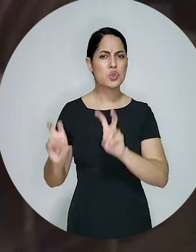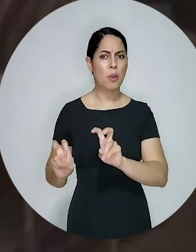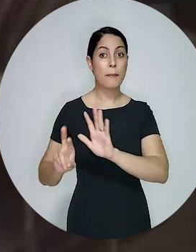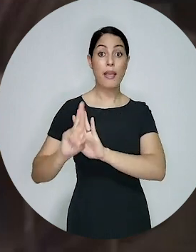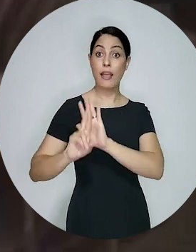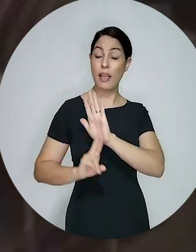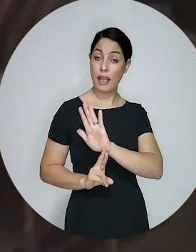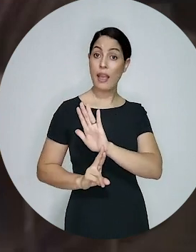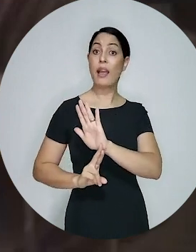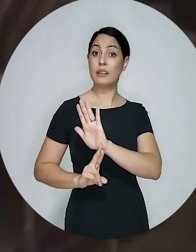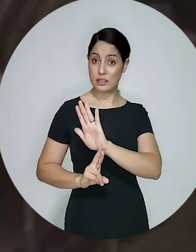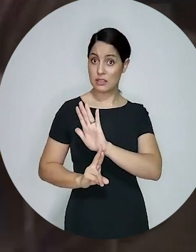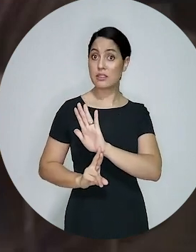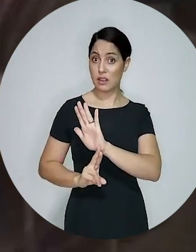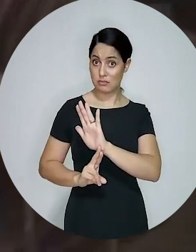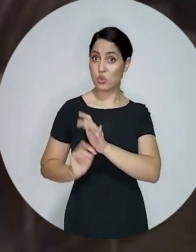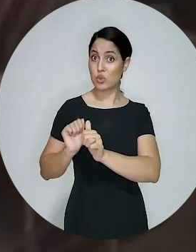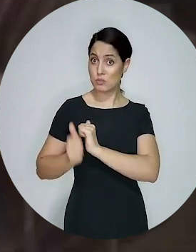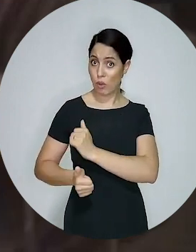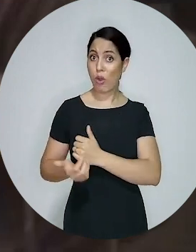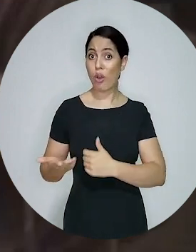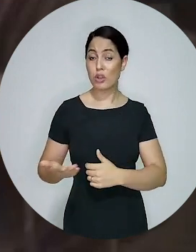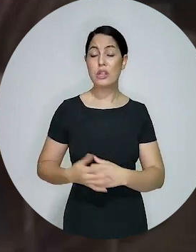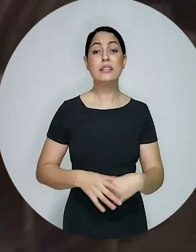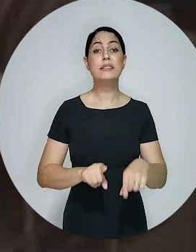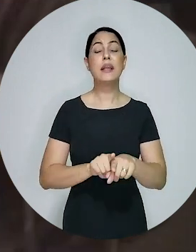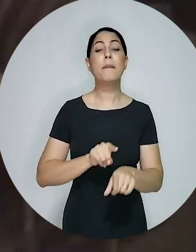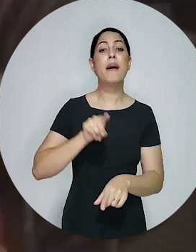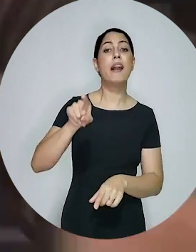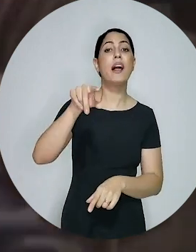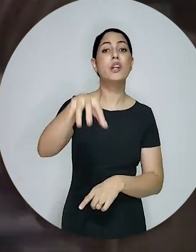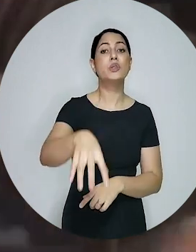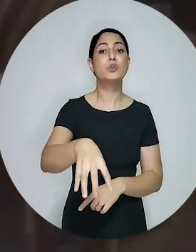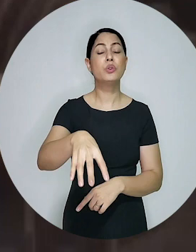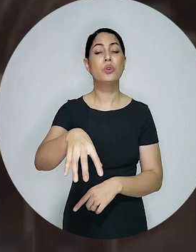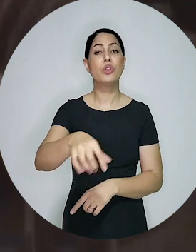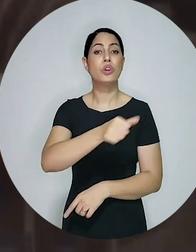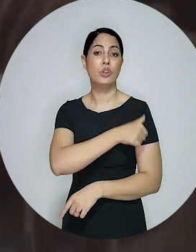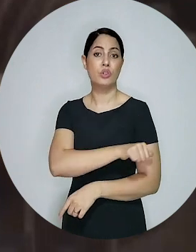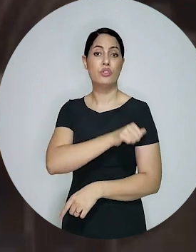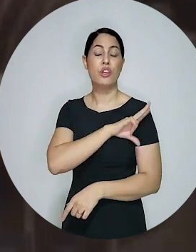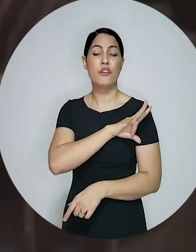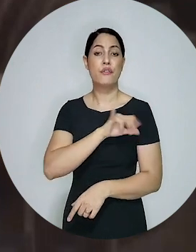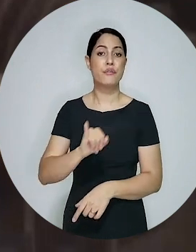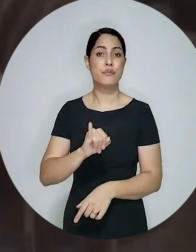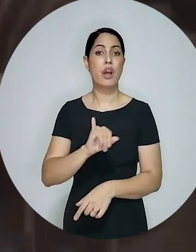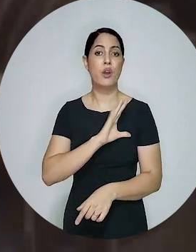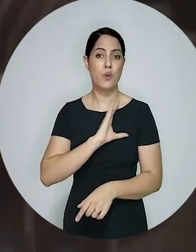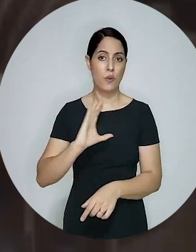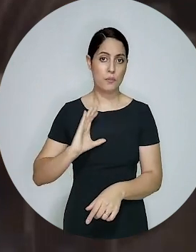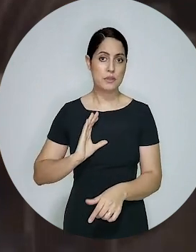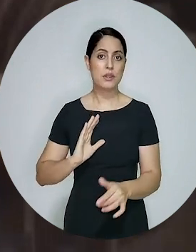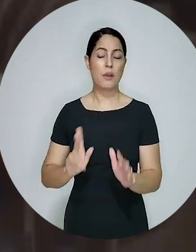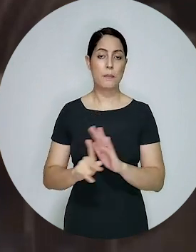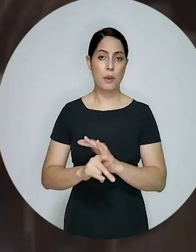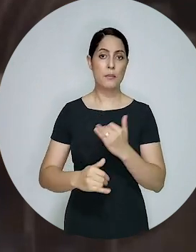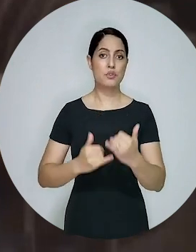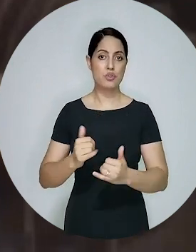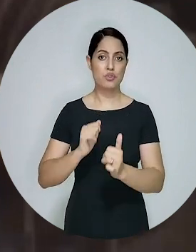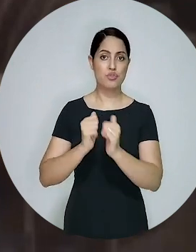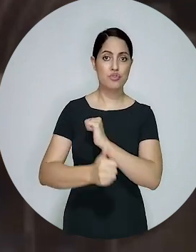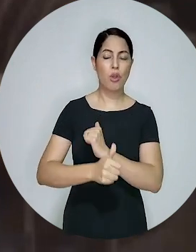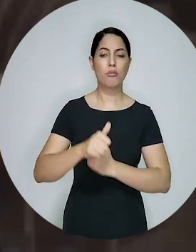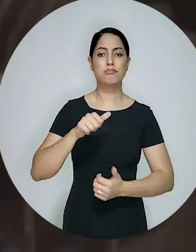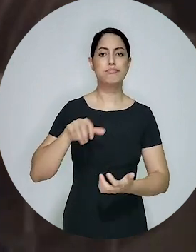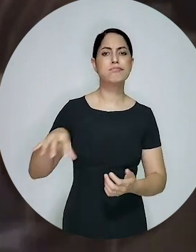regras do jogo, né? O presidente muito atuante da comissão, o Rio de Janeiro, que está para criar também uma comissão de